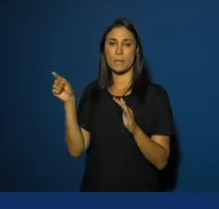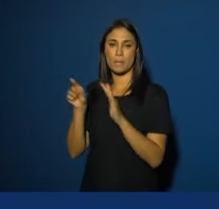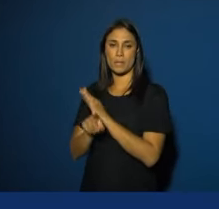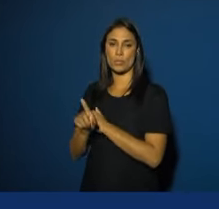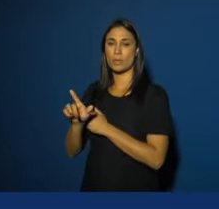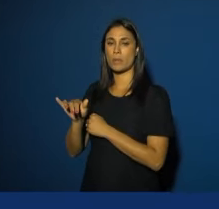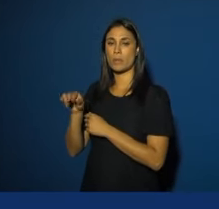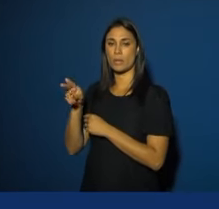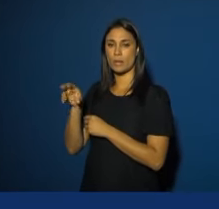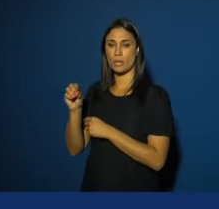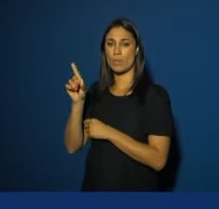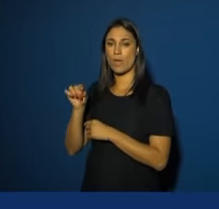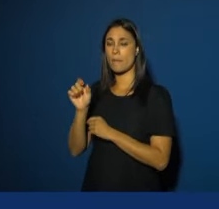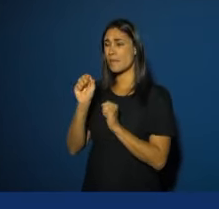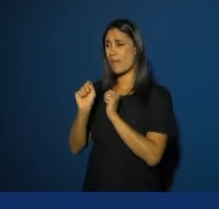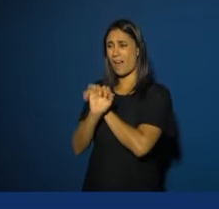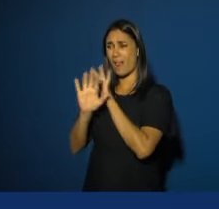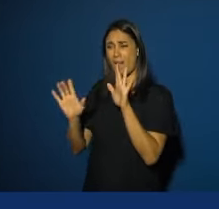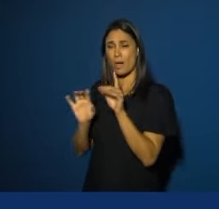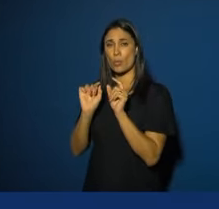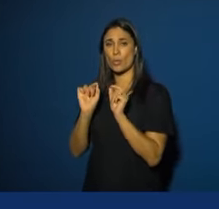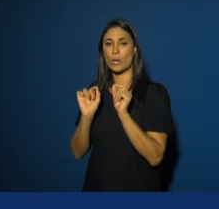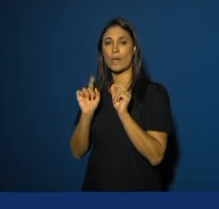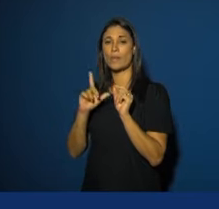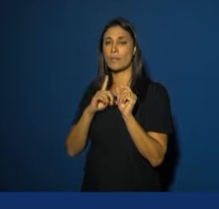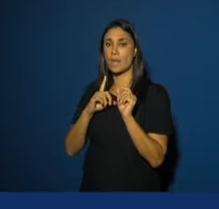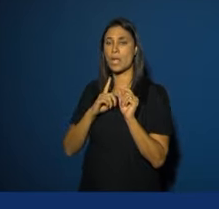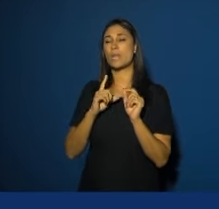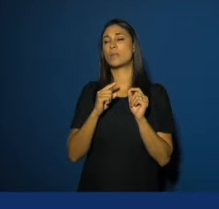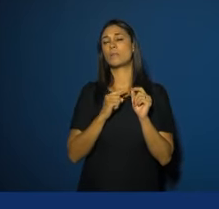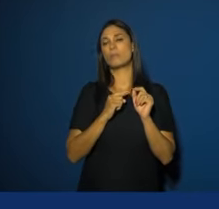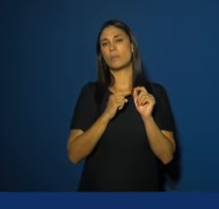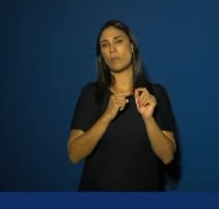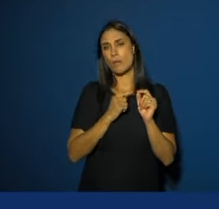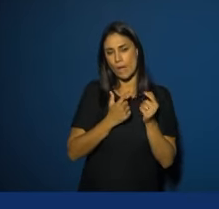para o Lino é o seguinte, ou seja, claramente, intuitivamente, existe uma demanda